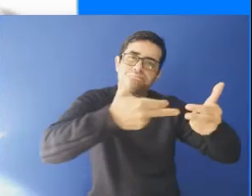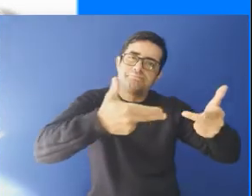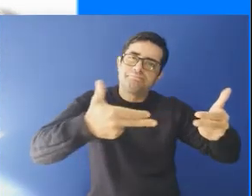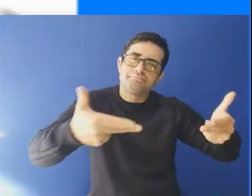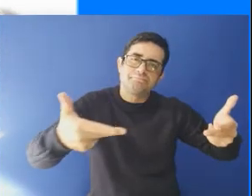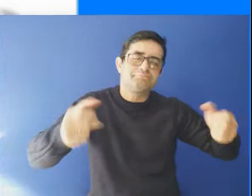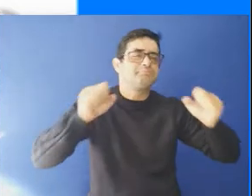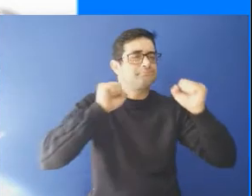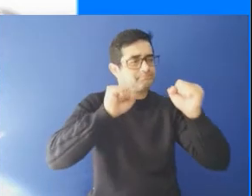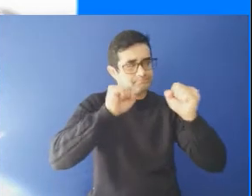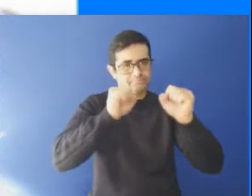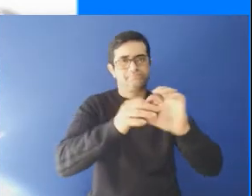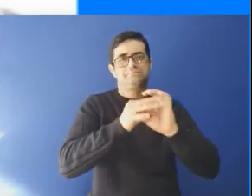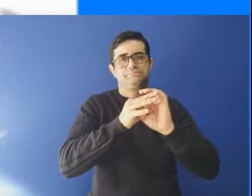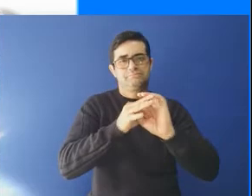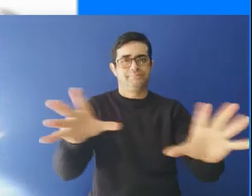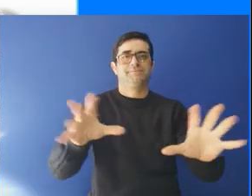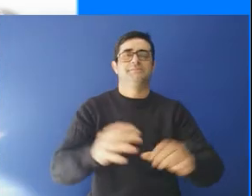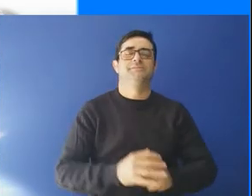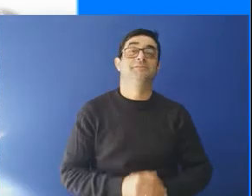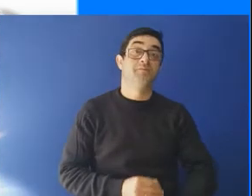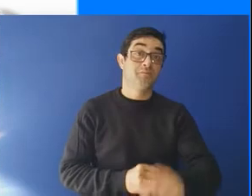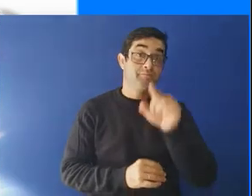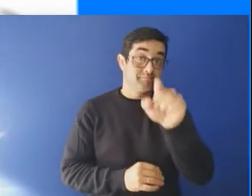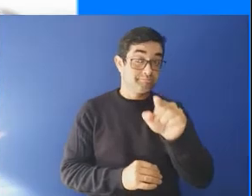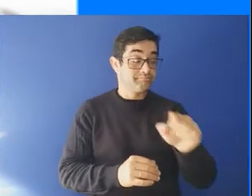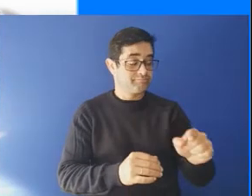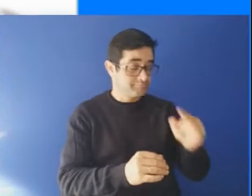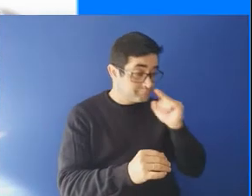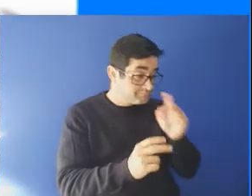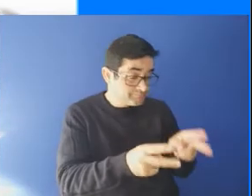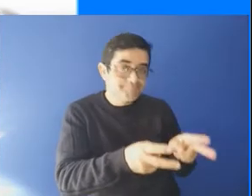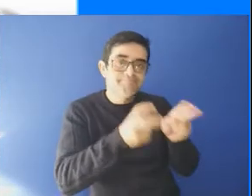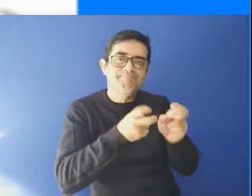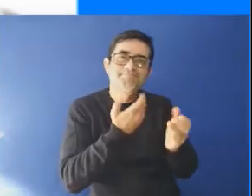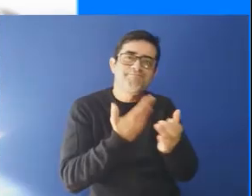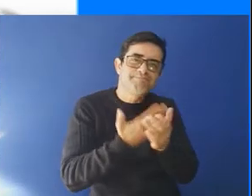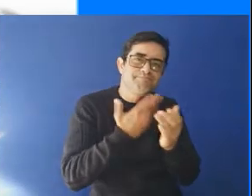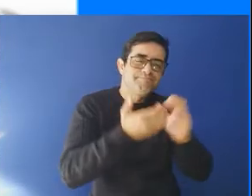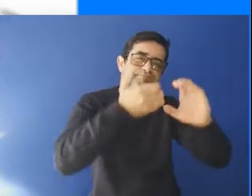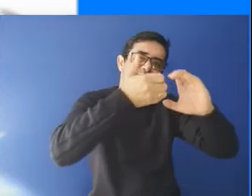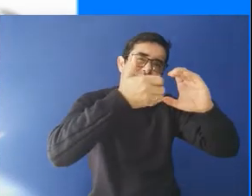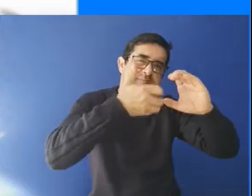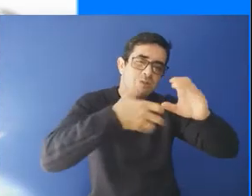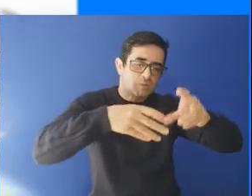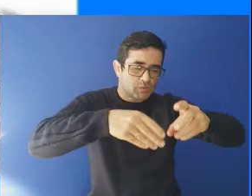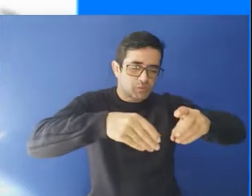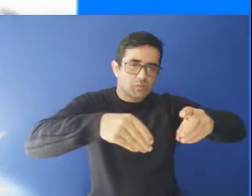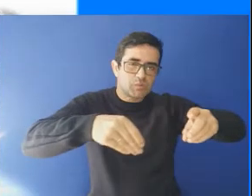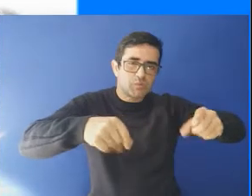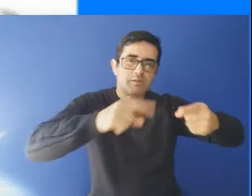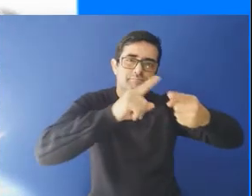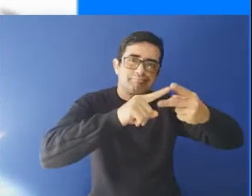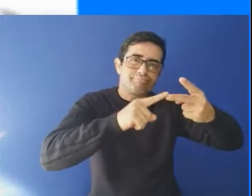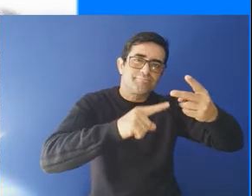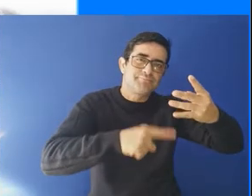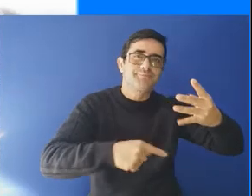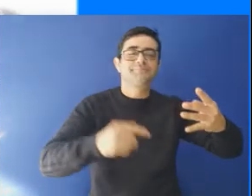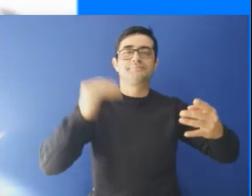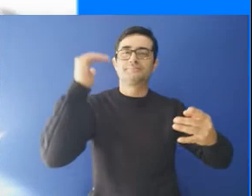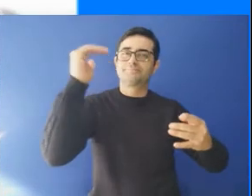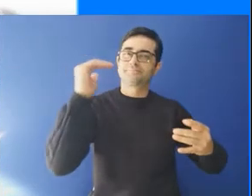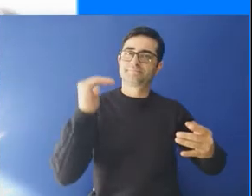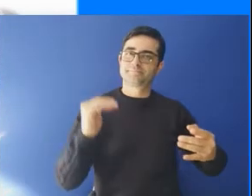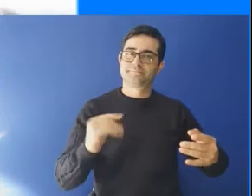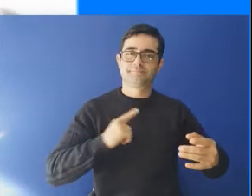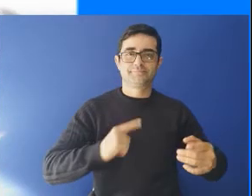nos trabalhos de vocês, nas mais diferentes áreas da engenharia, e aí a gente vai perceber, né, como eu falei, as classes diferentes